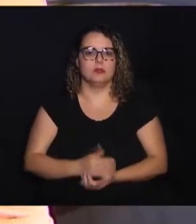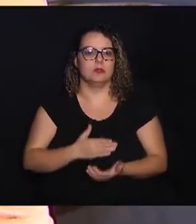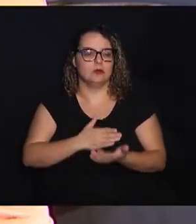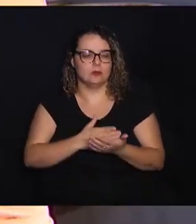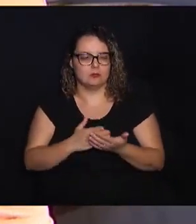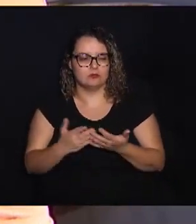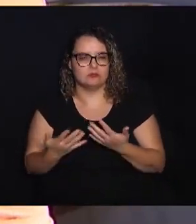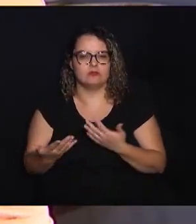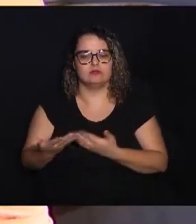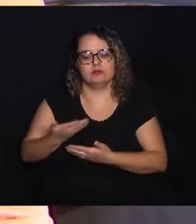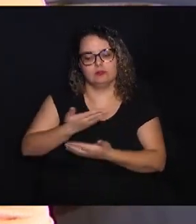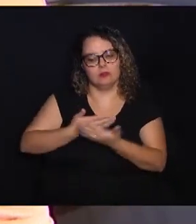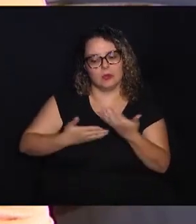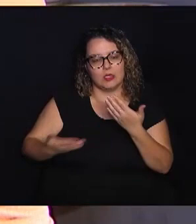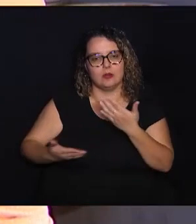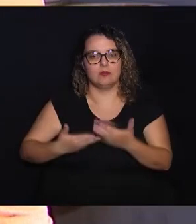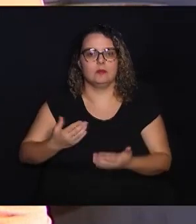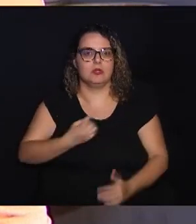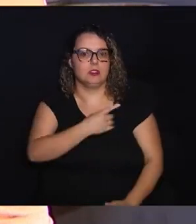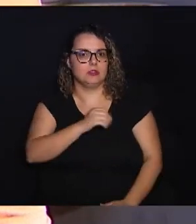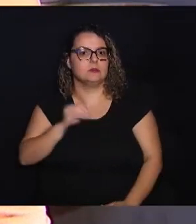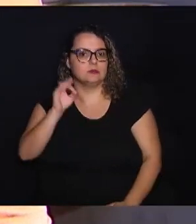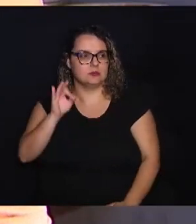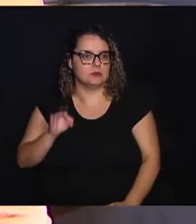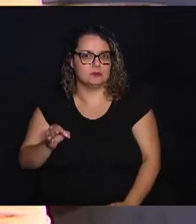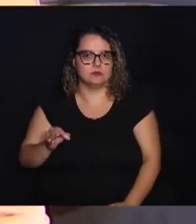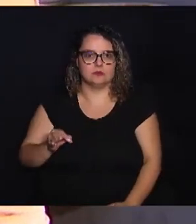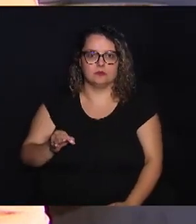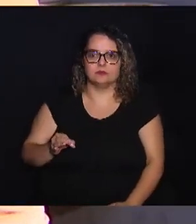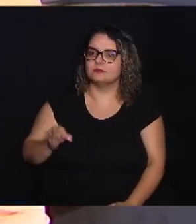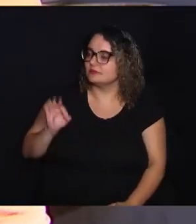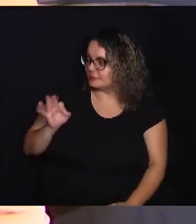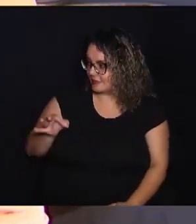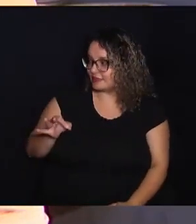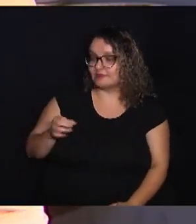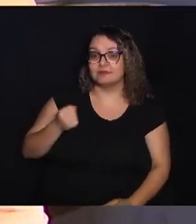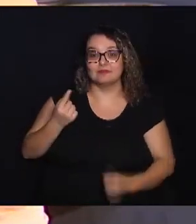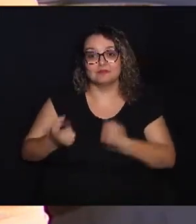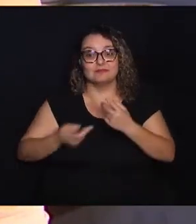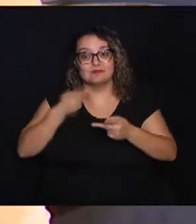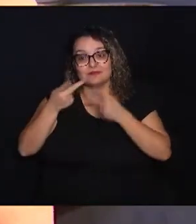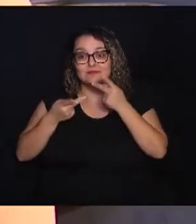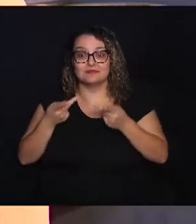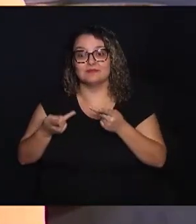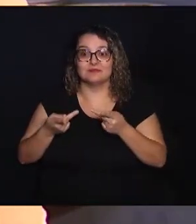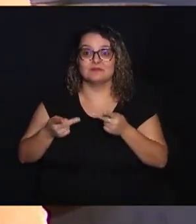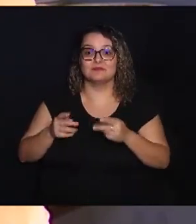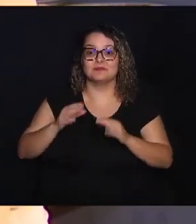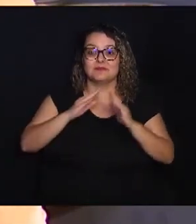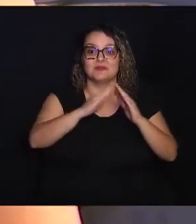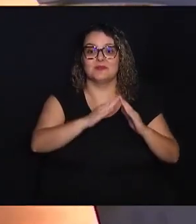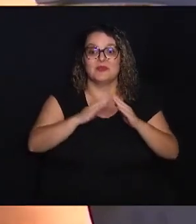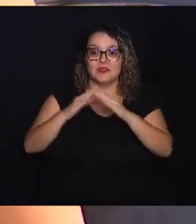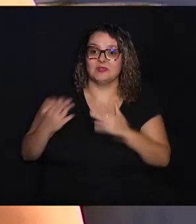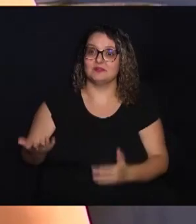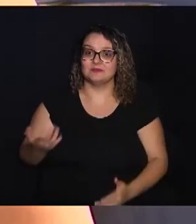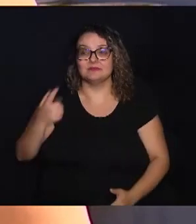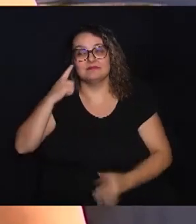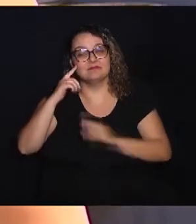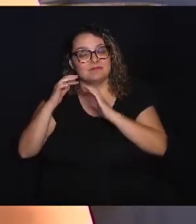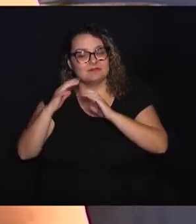começa a integrar você 100%. Certo, então. Tem alguma observação que você diria para quem está em casa, pensa